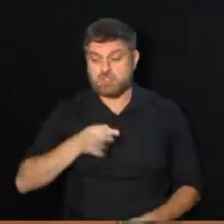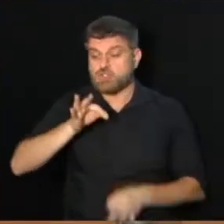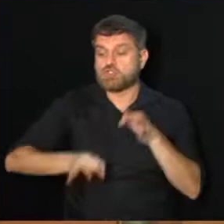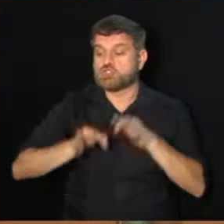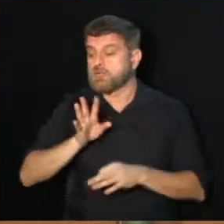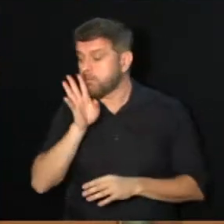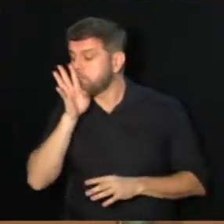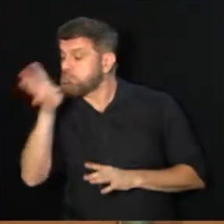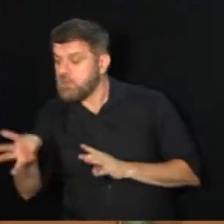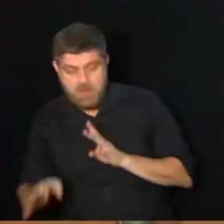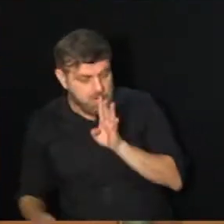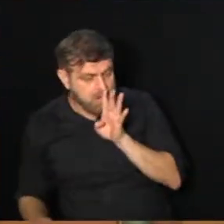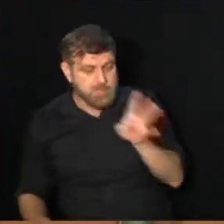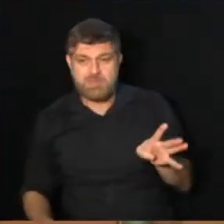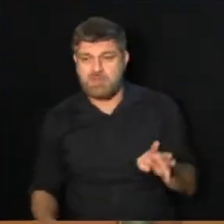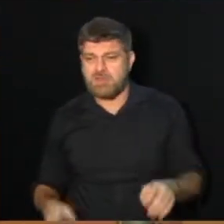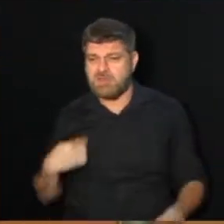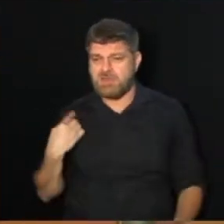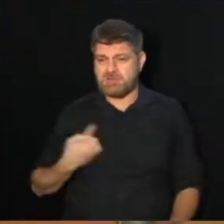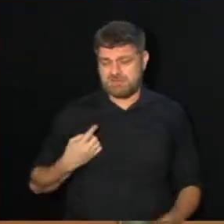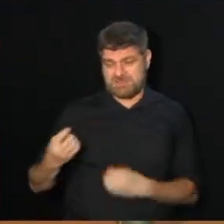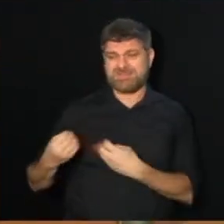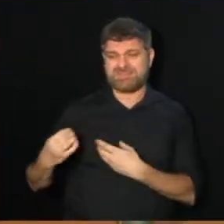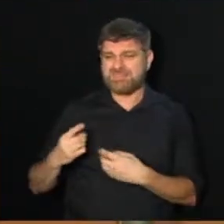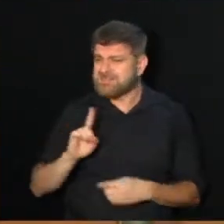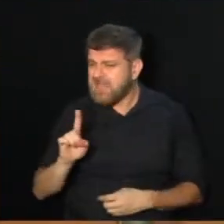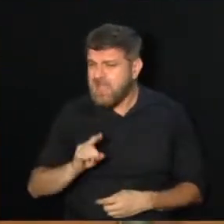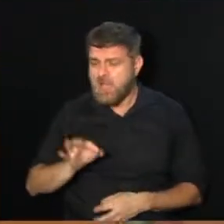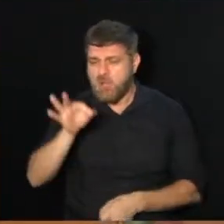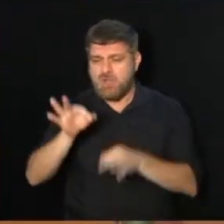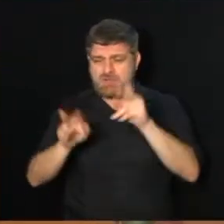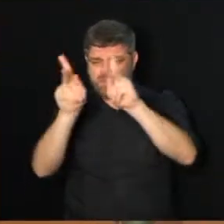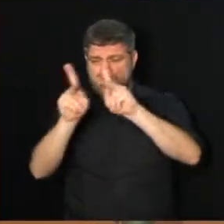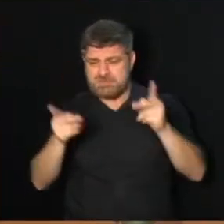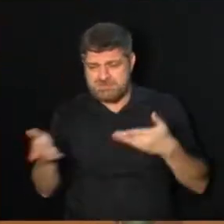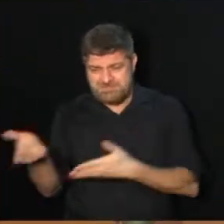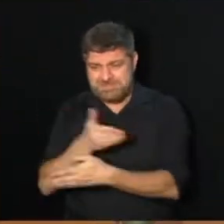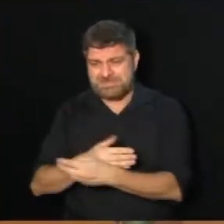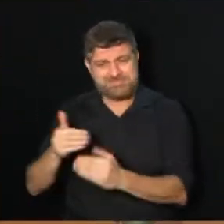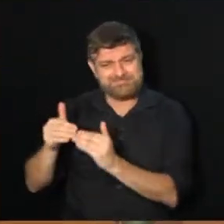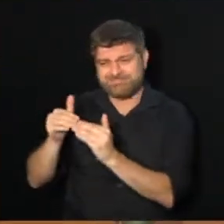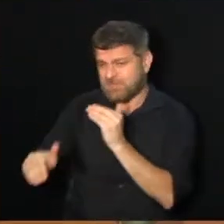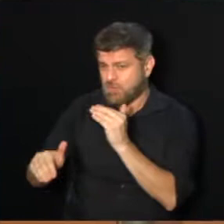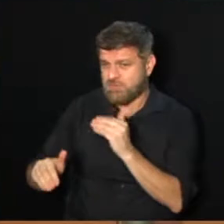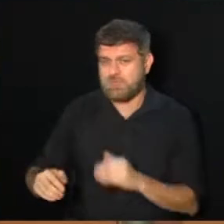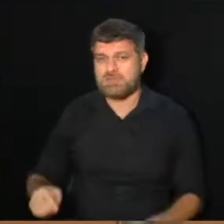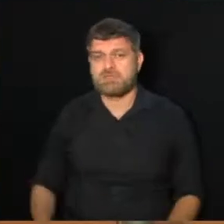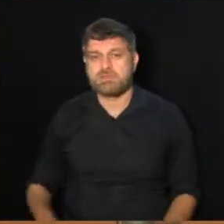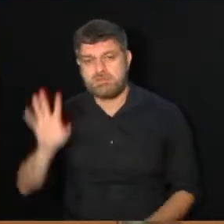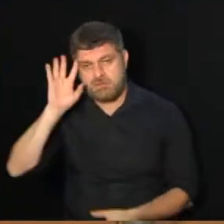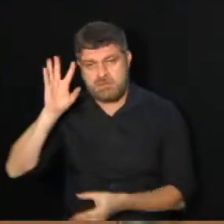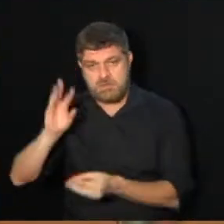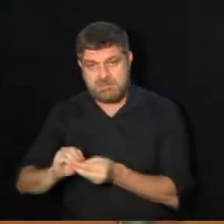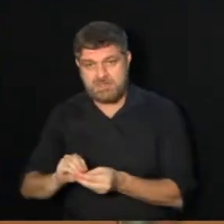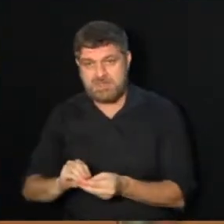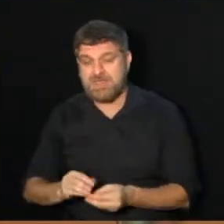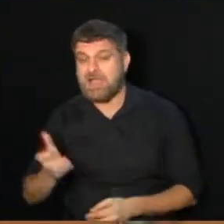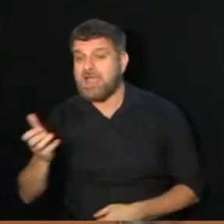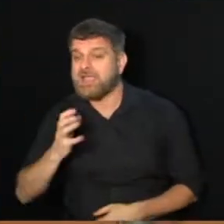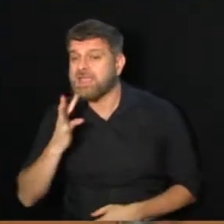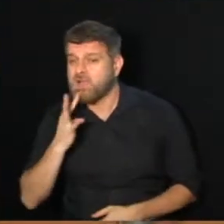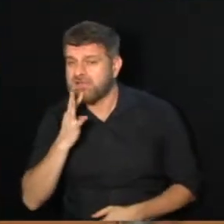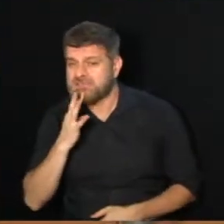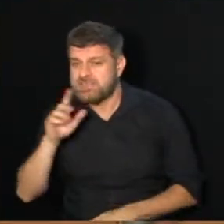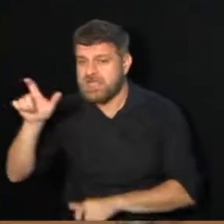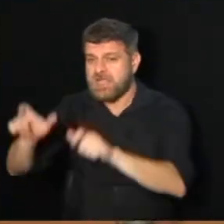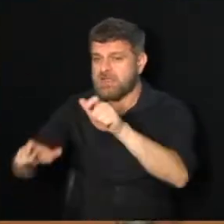julgamento, e julgamento moral. E a justiça restaurativa ela vem na contramão disso tudo. E o resultado disso, como eu falei, quem quiser conhecer, as pessoas que estão